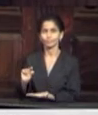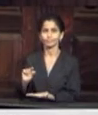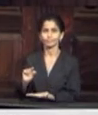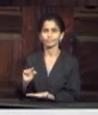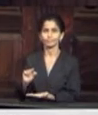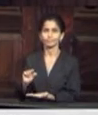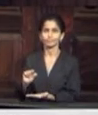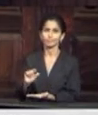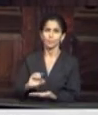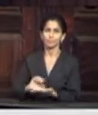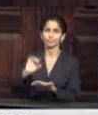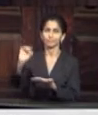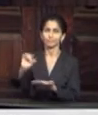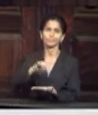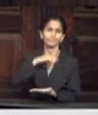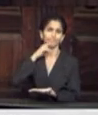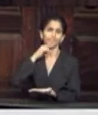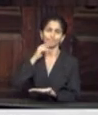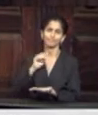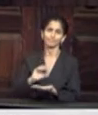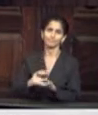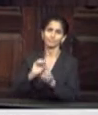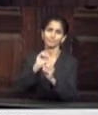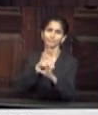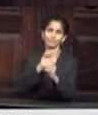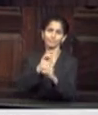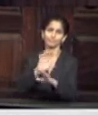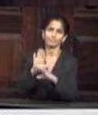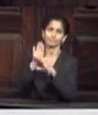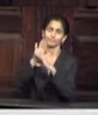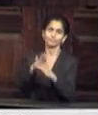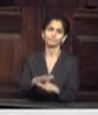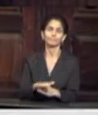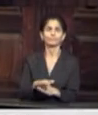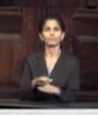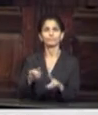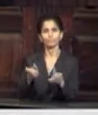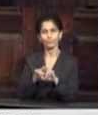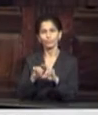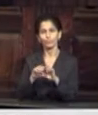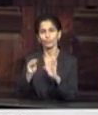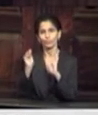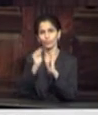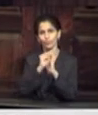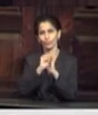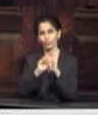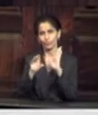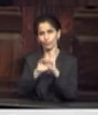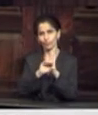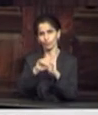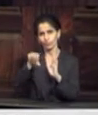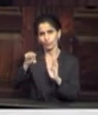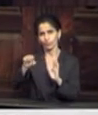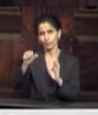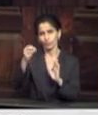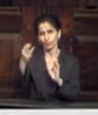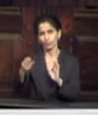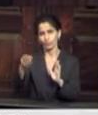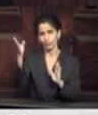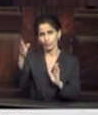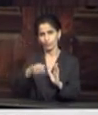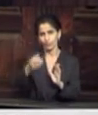certamente não chegarão à educação nacional. Da mesma maneira, a emenda constitucional 93